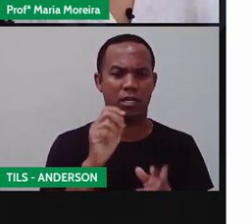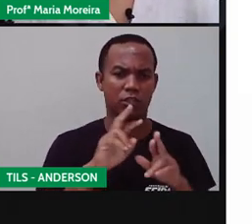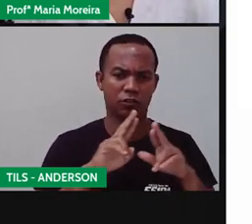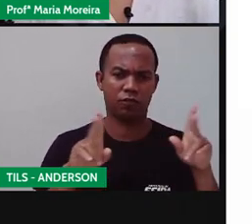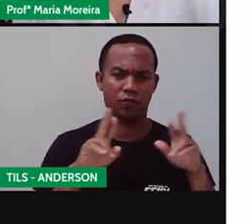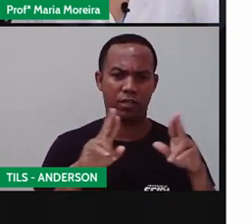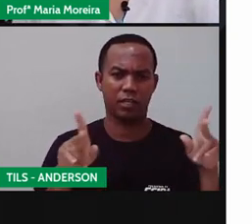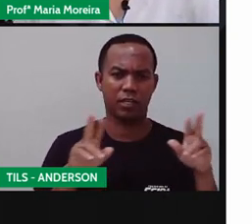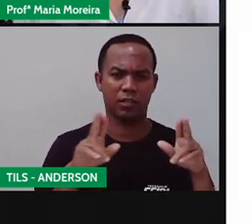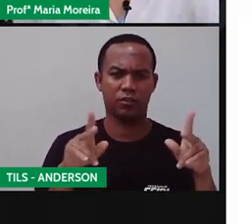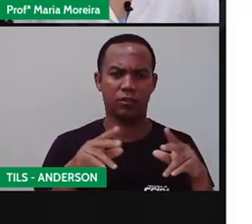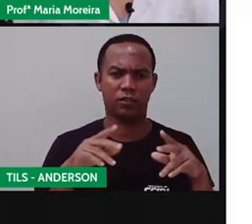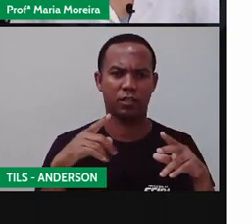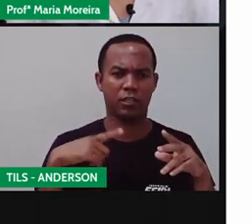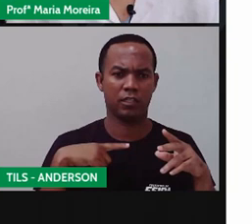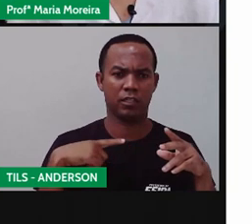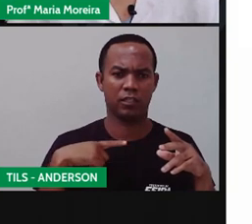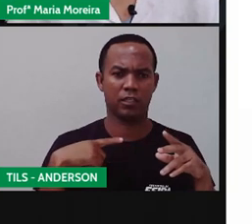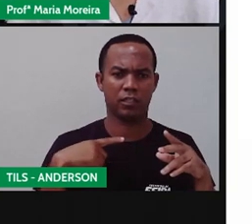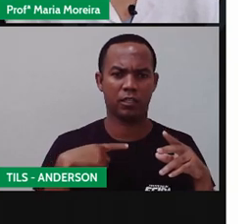maneira, tá? Existem